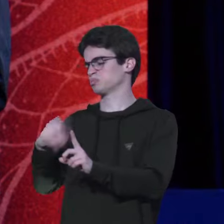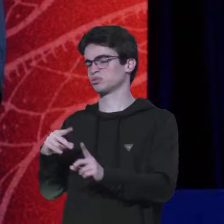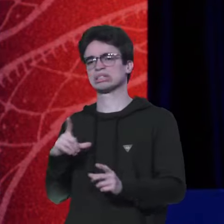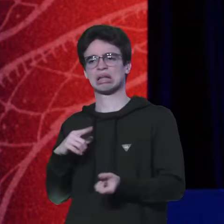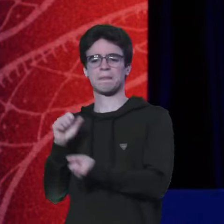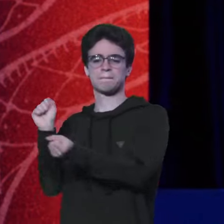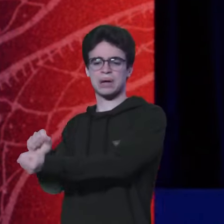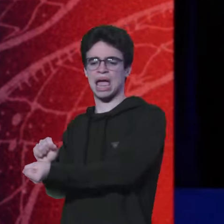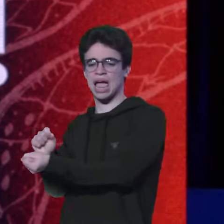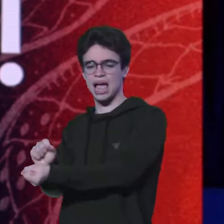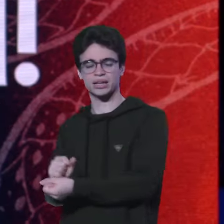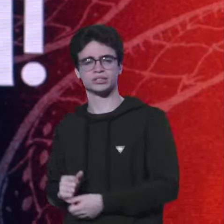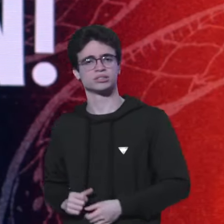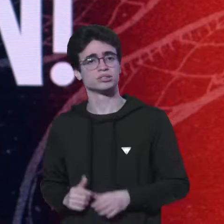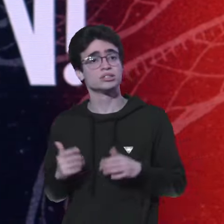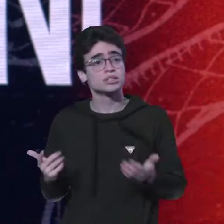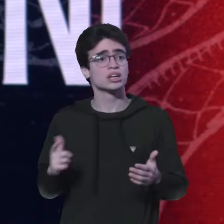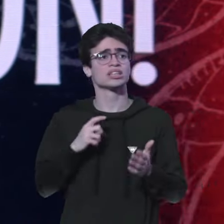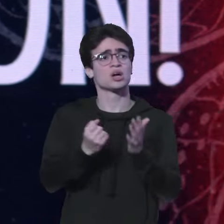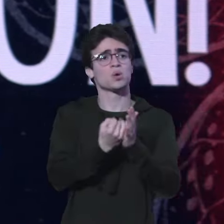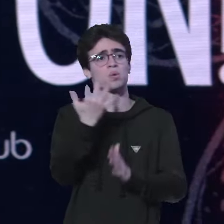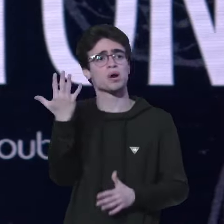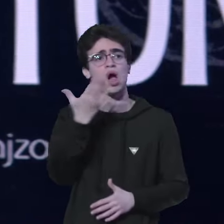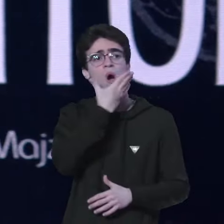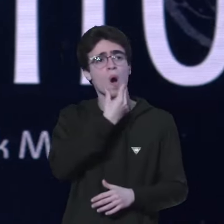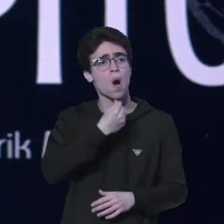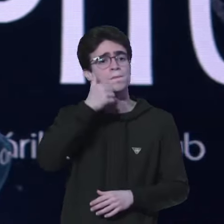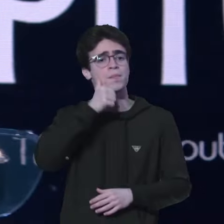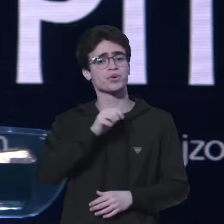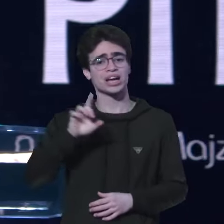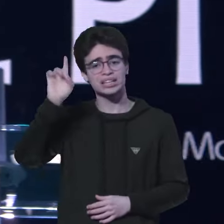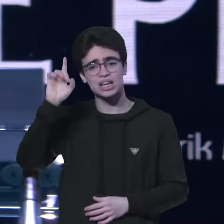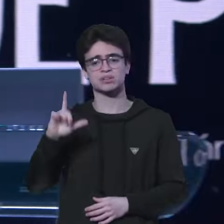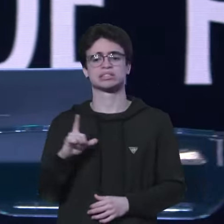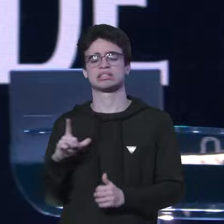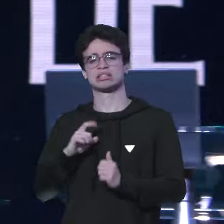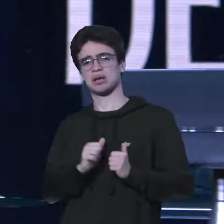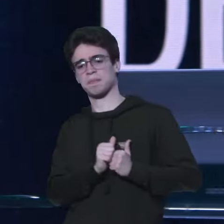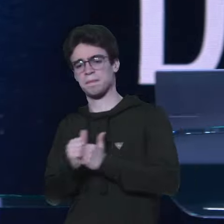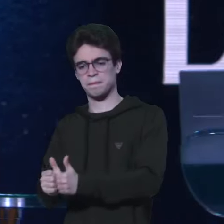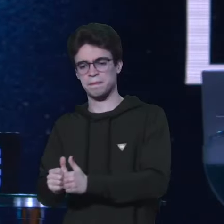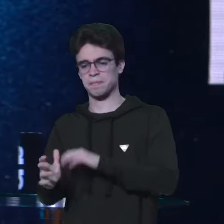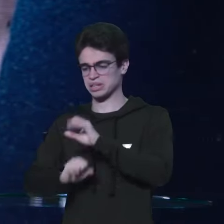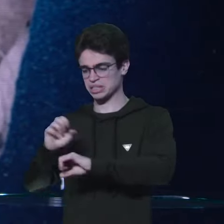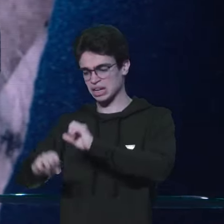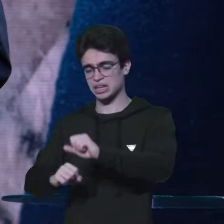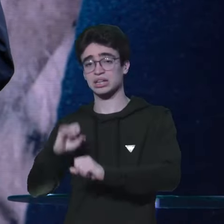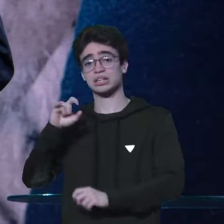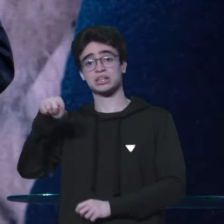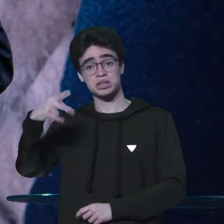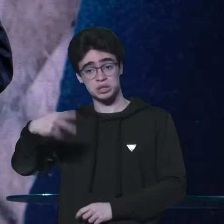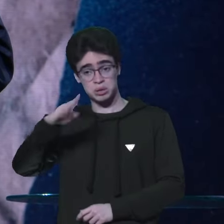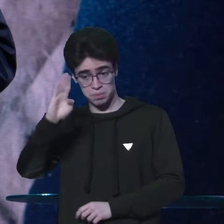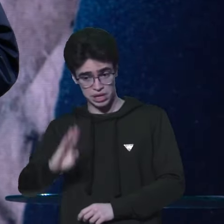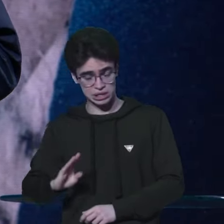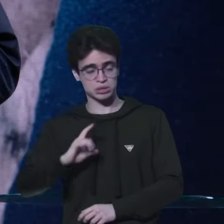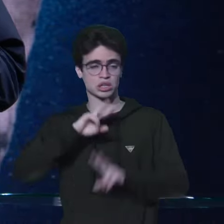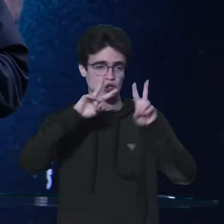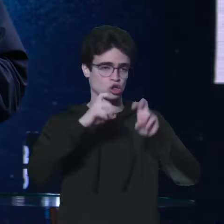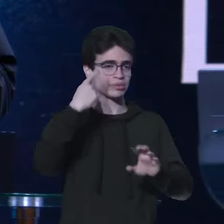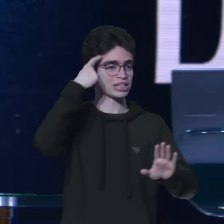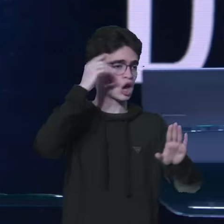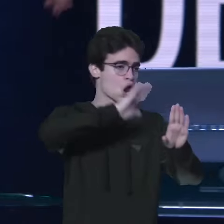Quantos homens e mulheres de Deus nós vemos sendo perseguidos, seja aqui no Brasil ideologicamente, ou